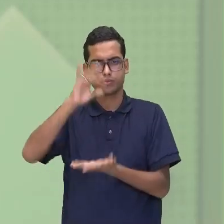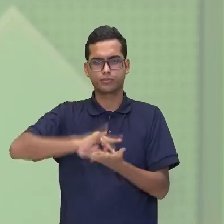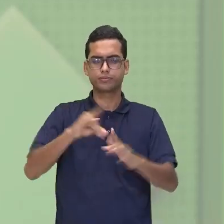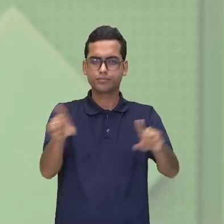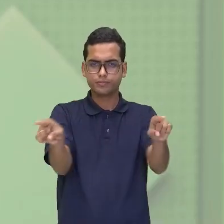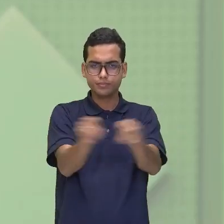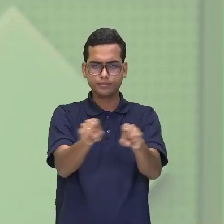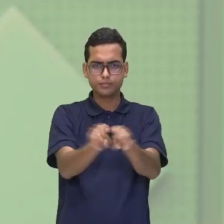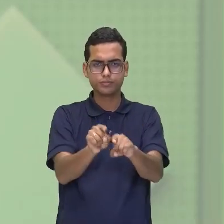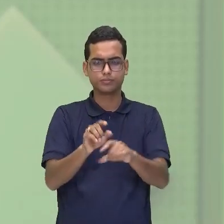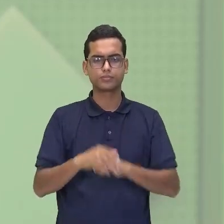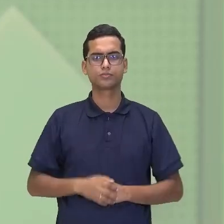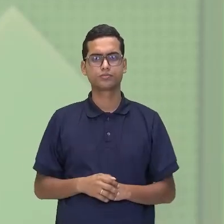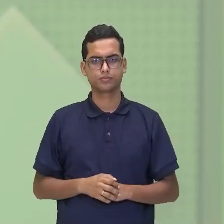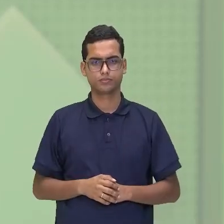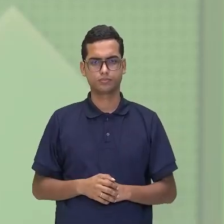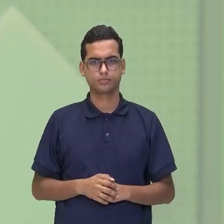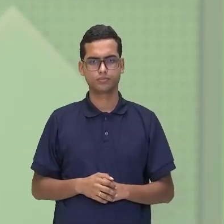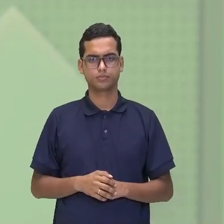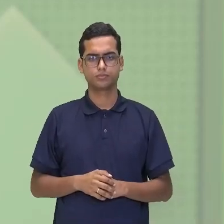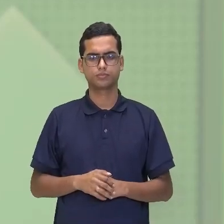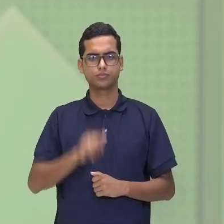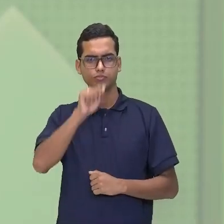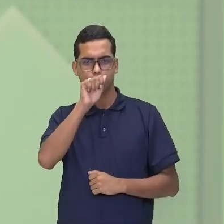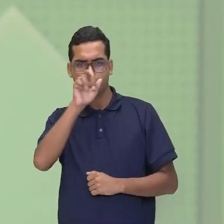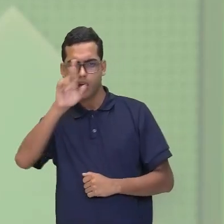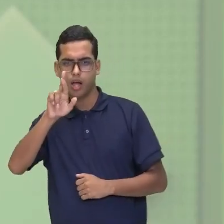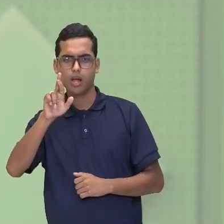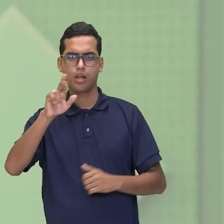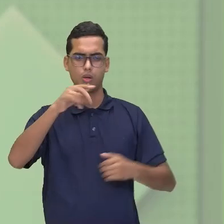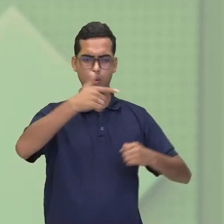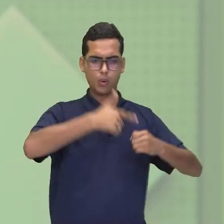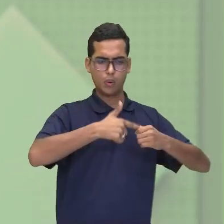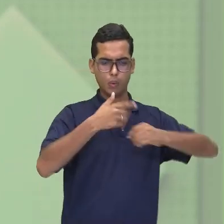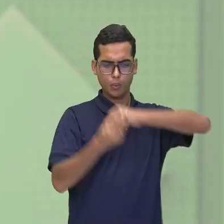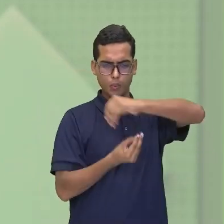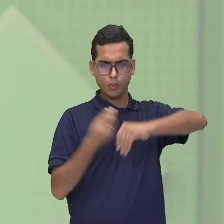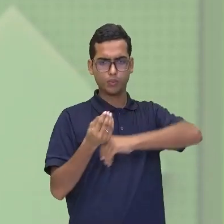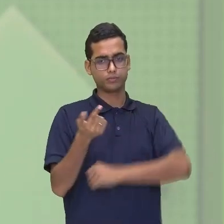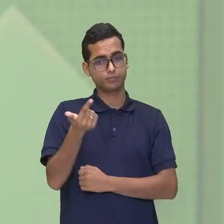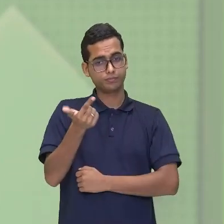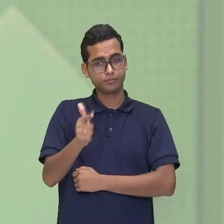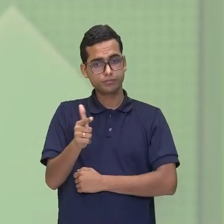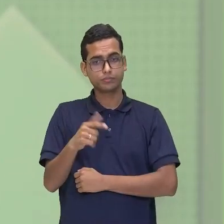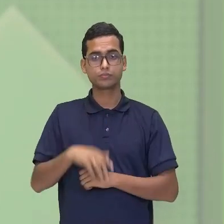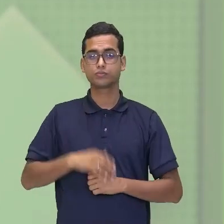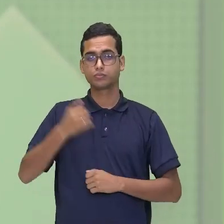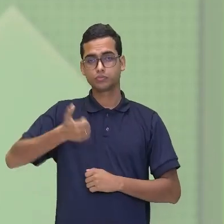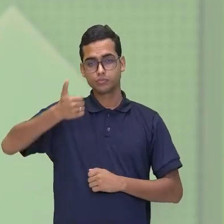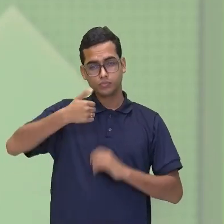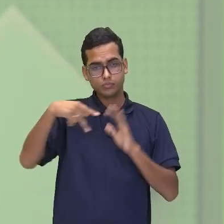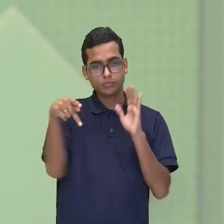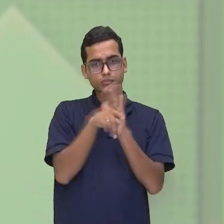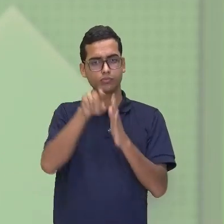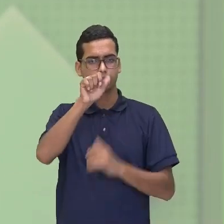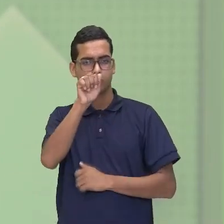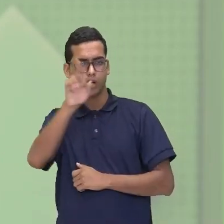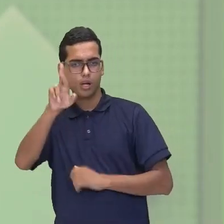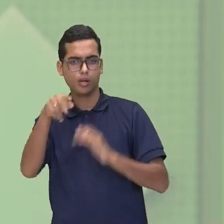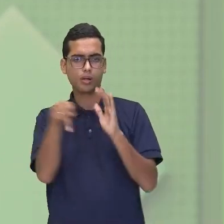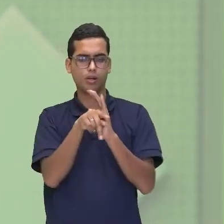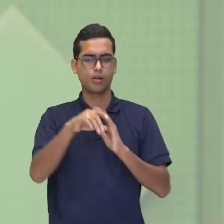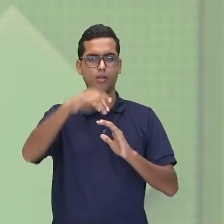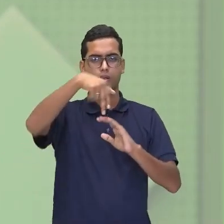não vai haver ali a mistura do ar com o combustível. Primeiro vai ser injetado o ar, esse ar vai ser